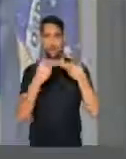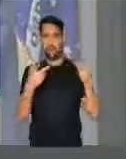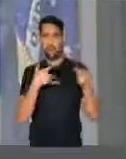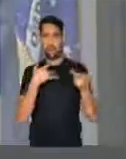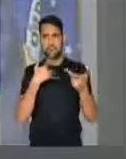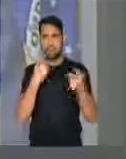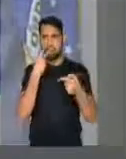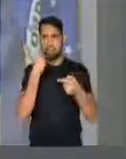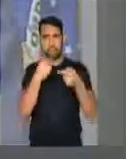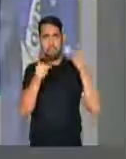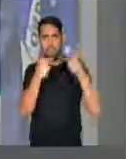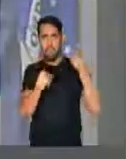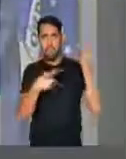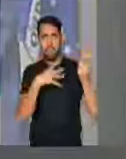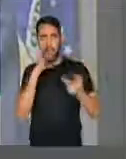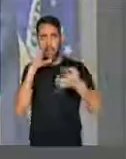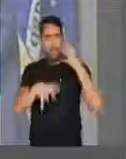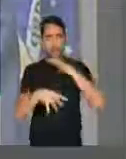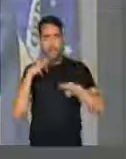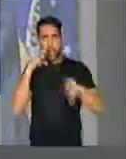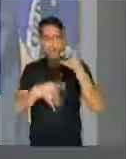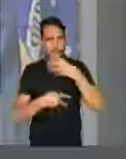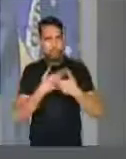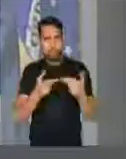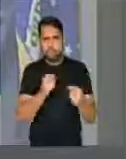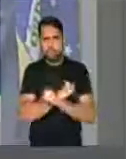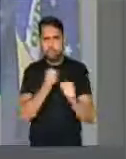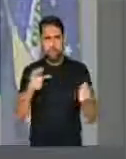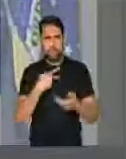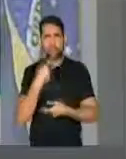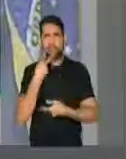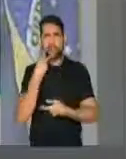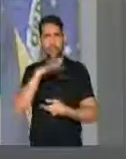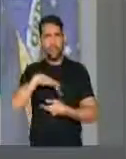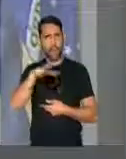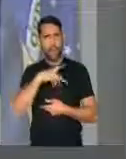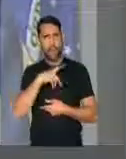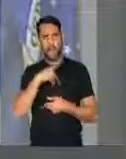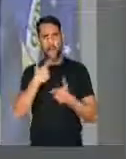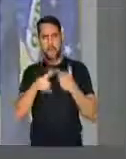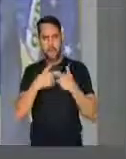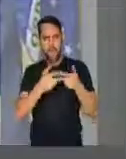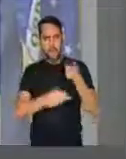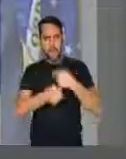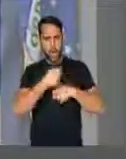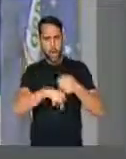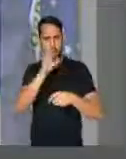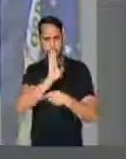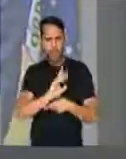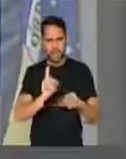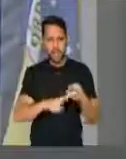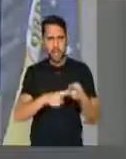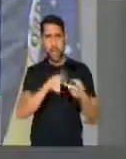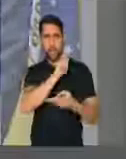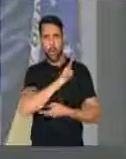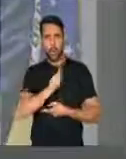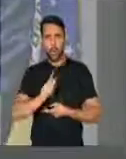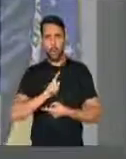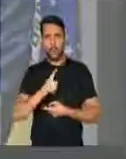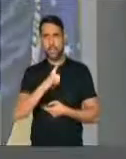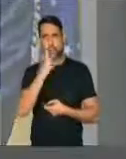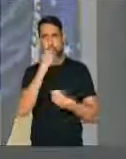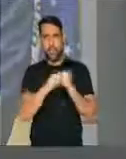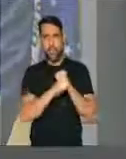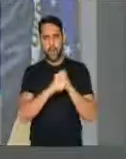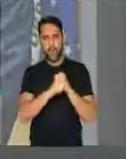desconexadamente acusações. Se falar em crise no país, do governo que está